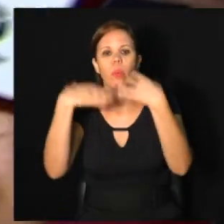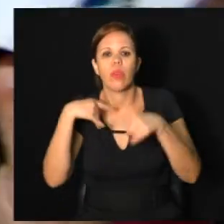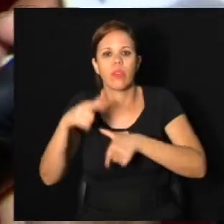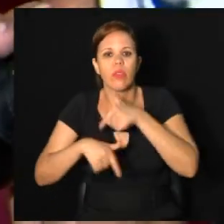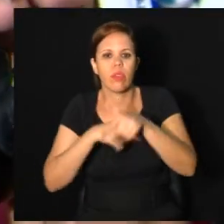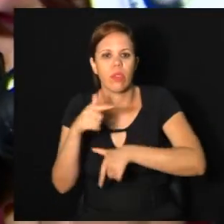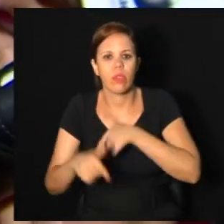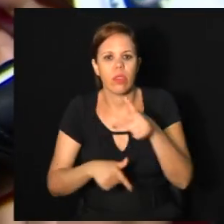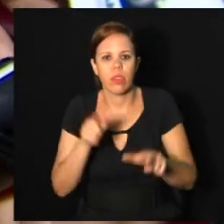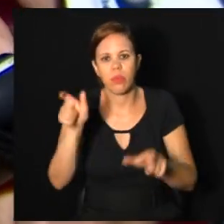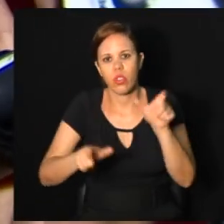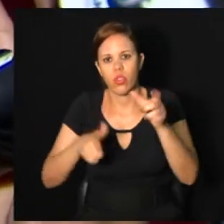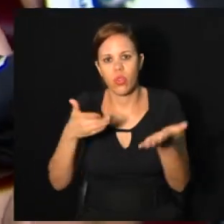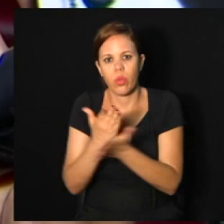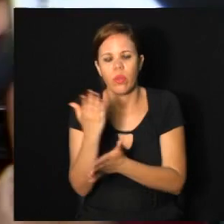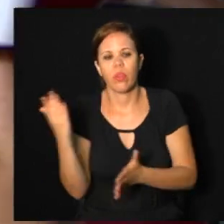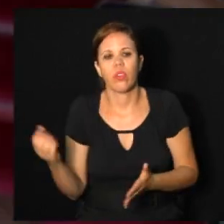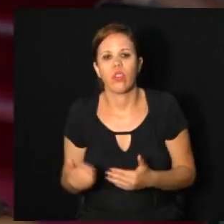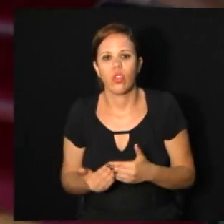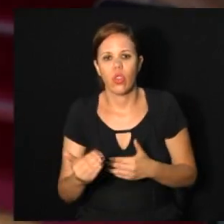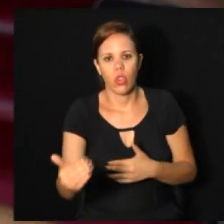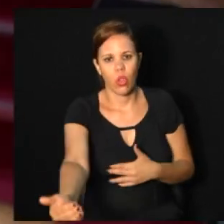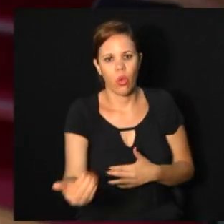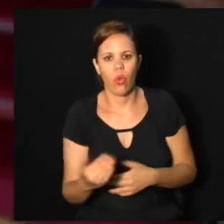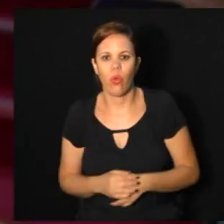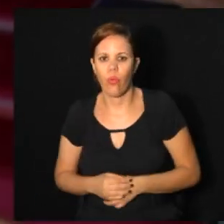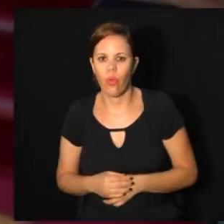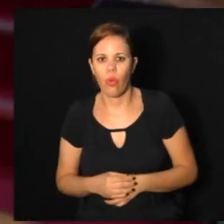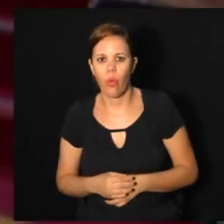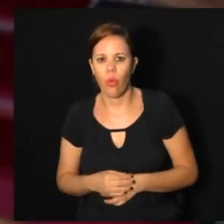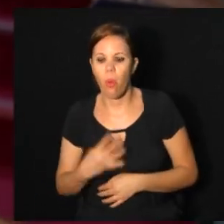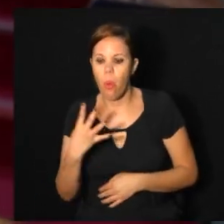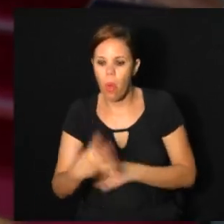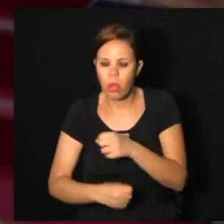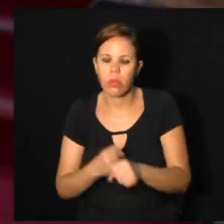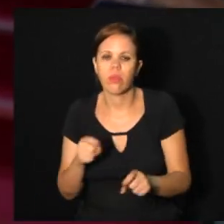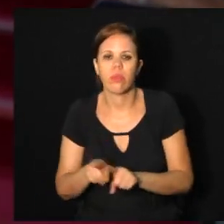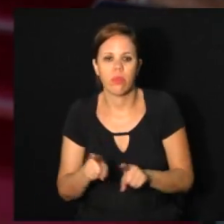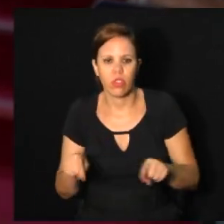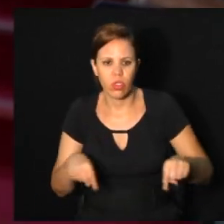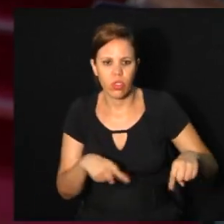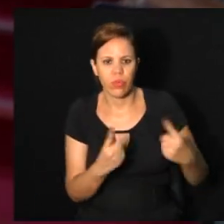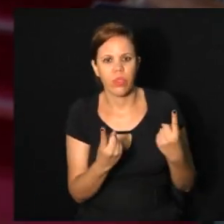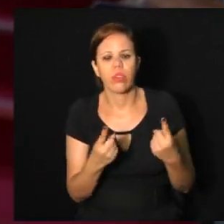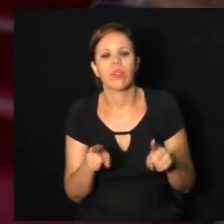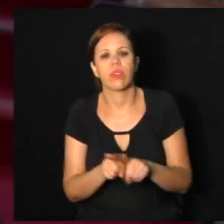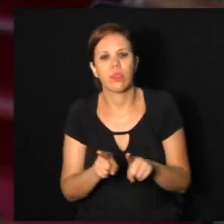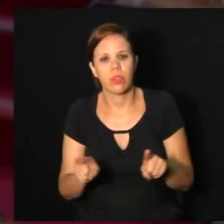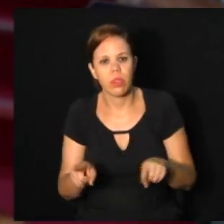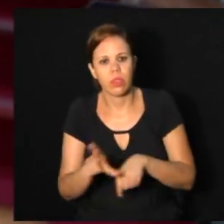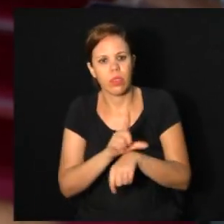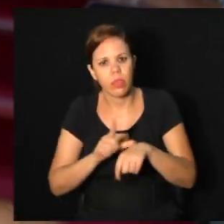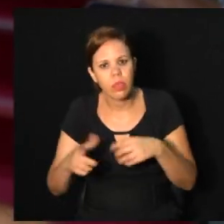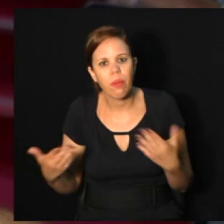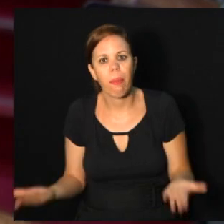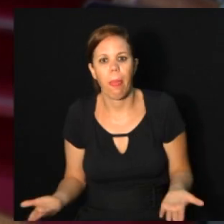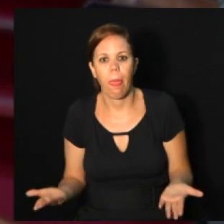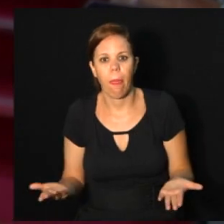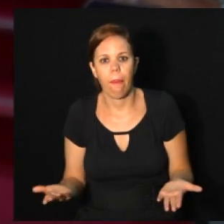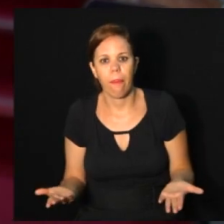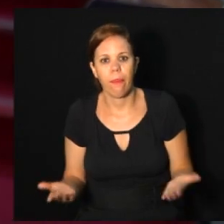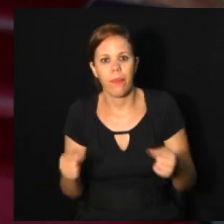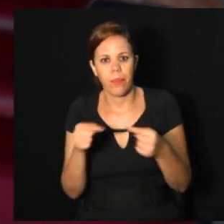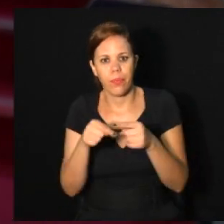trabalhos dos eleitos para este novo quadriênio. Um desafio pela frente, né? Sempre com ações pautadas na legislação, mas com um